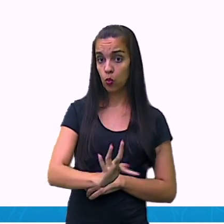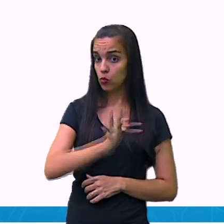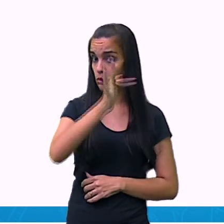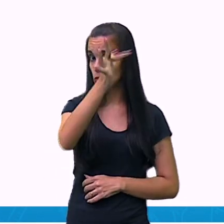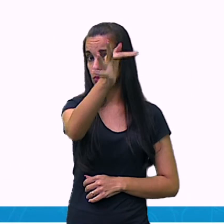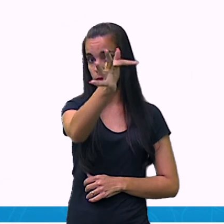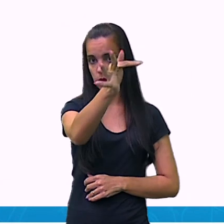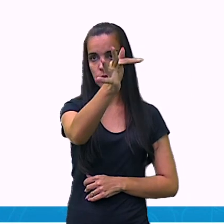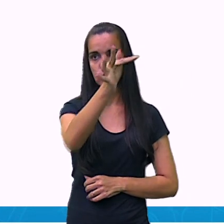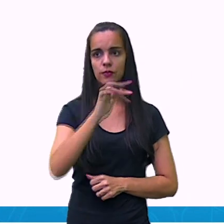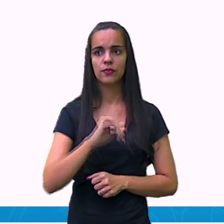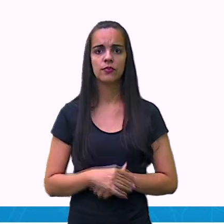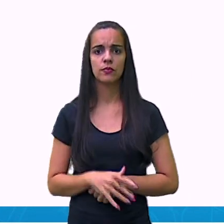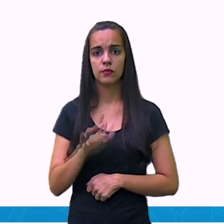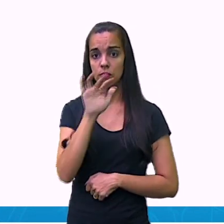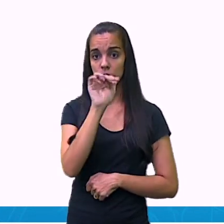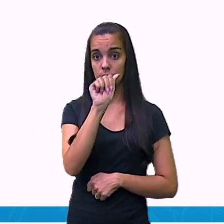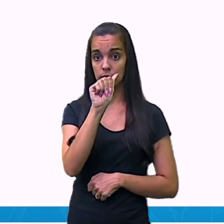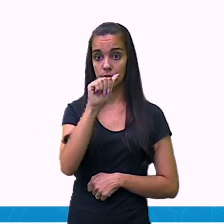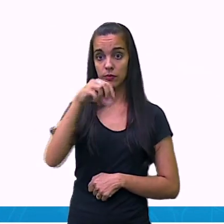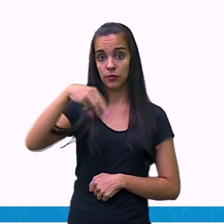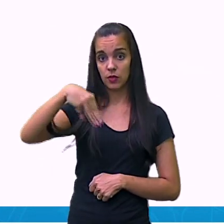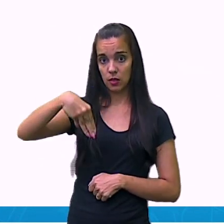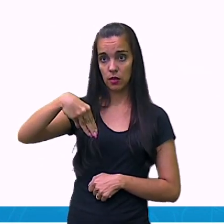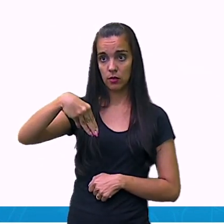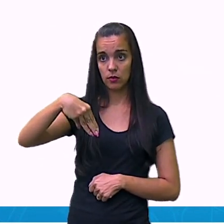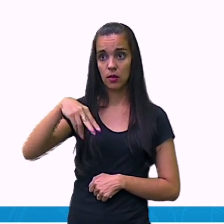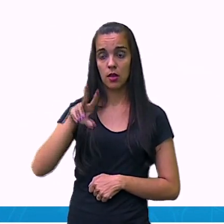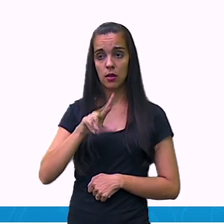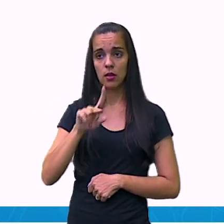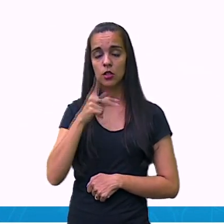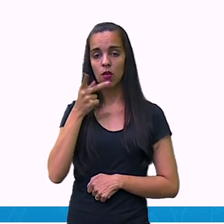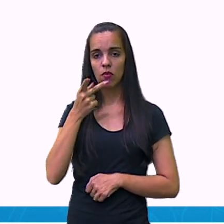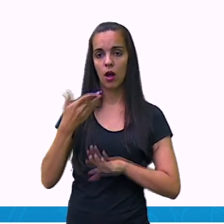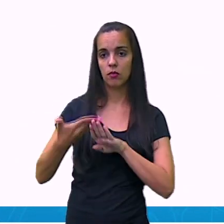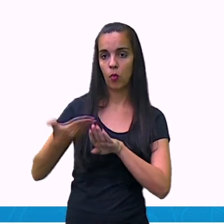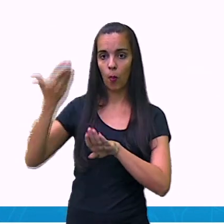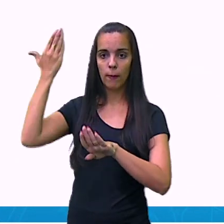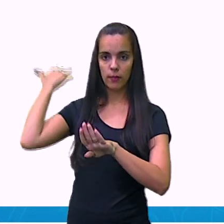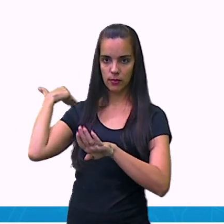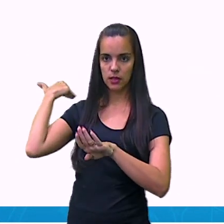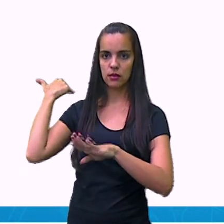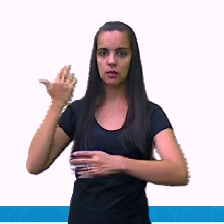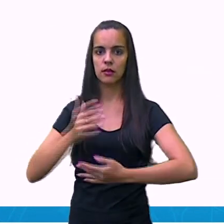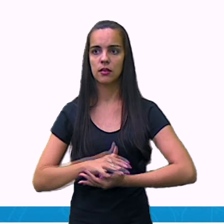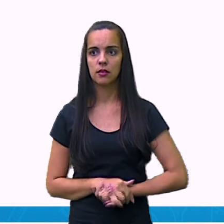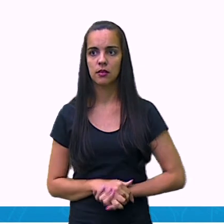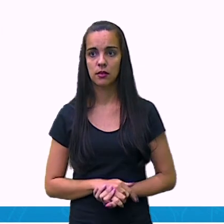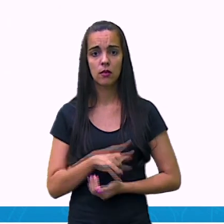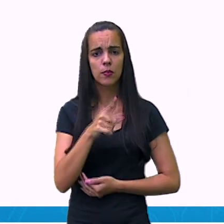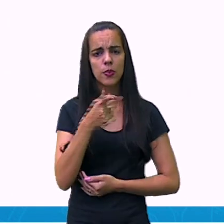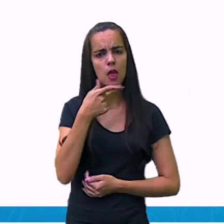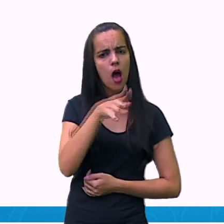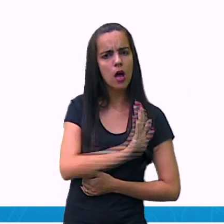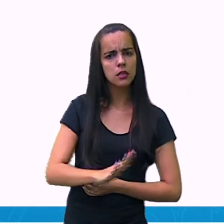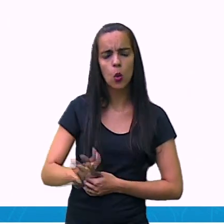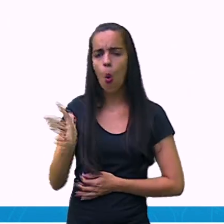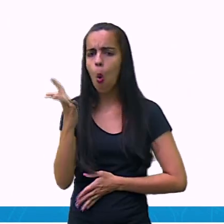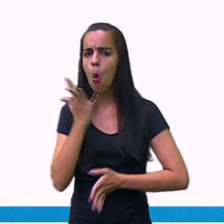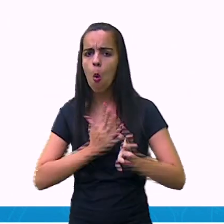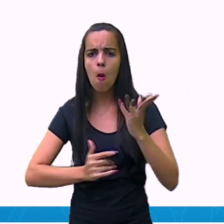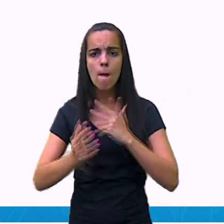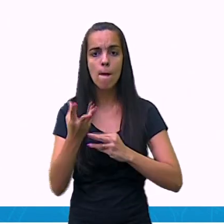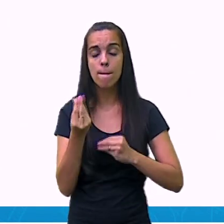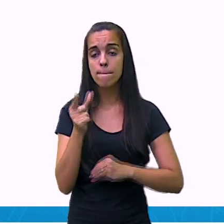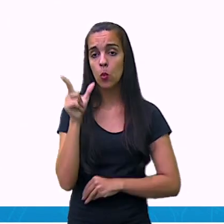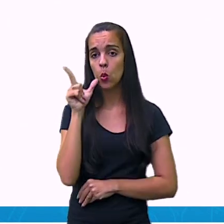futuro. Am, nos verbos, é usado no tempo passado. As crianças comeram